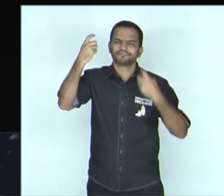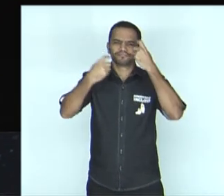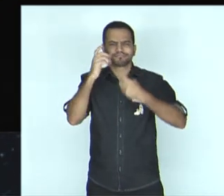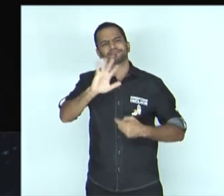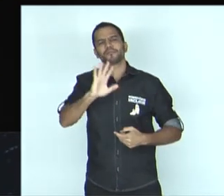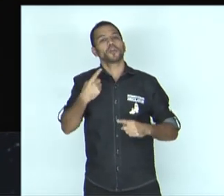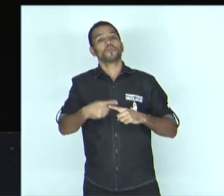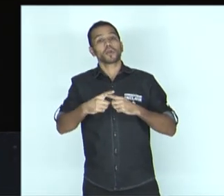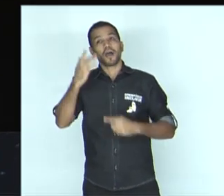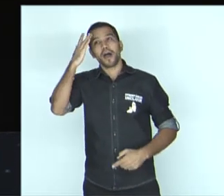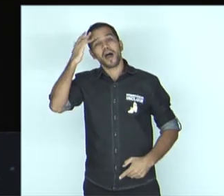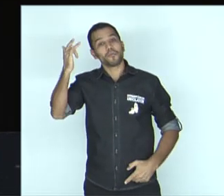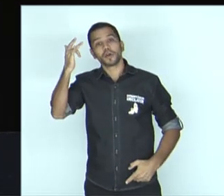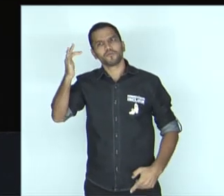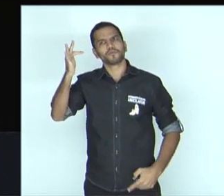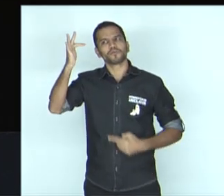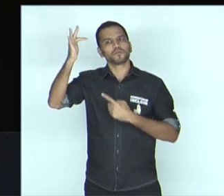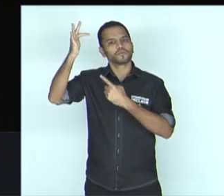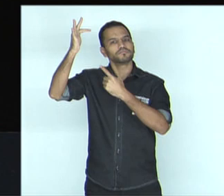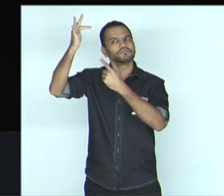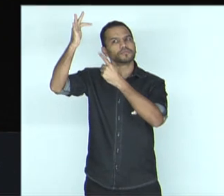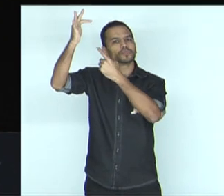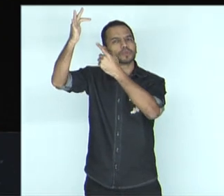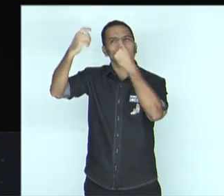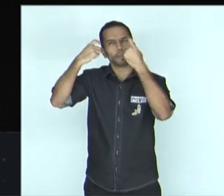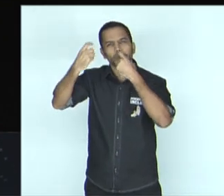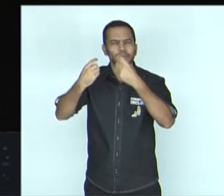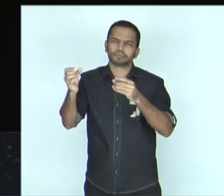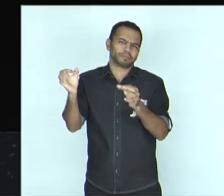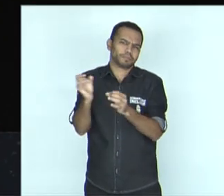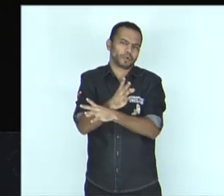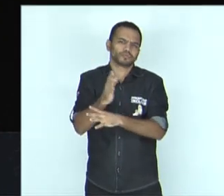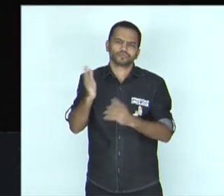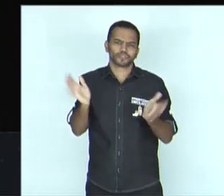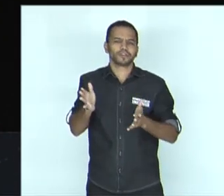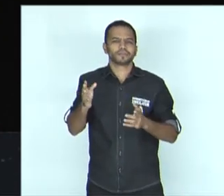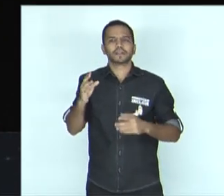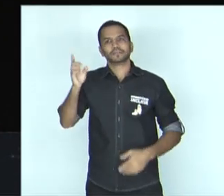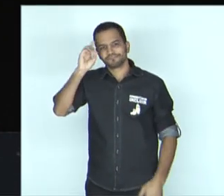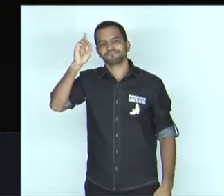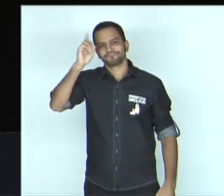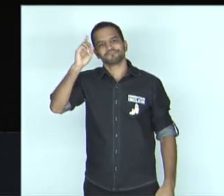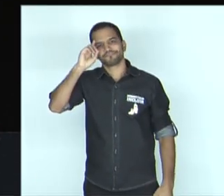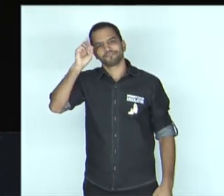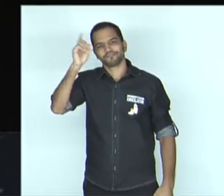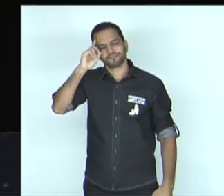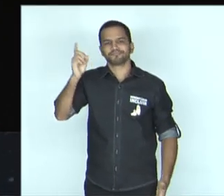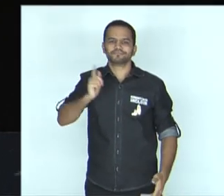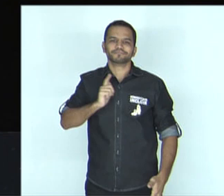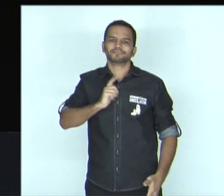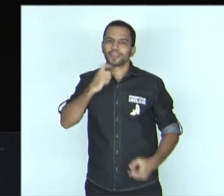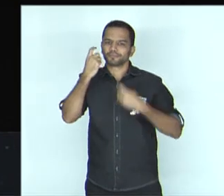amanhã trará as suas próprias preocupações. Basta a cada dia